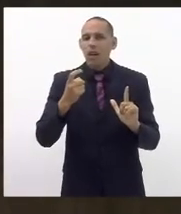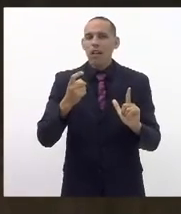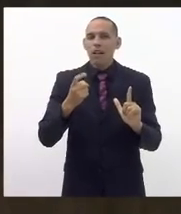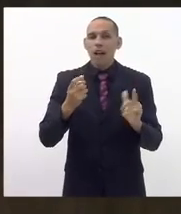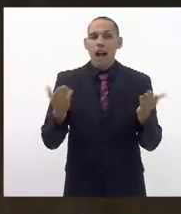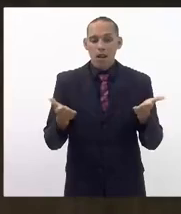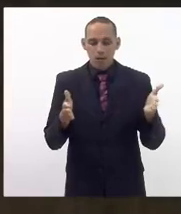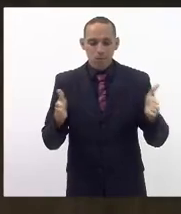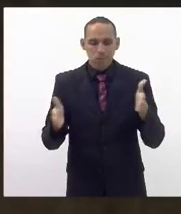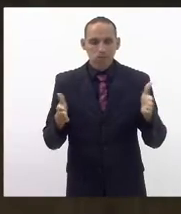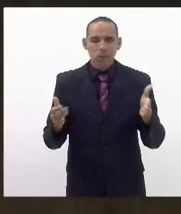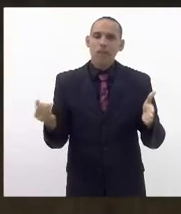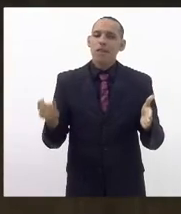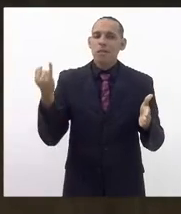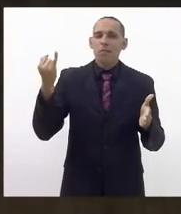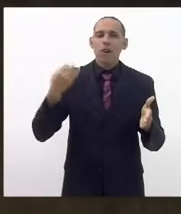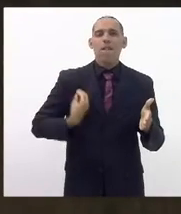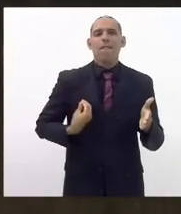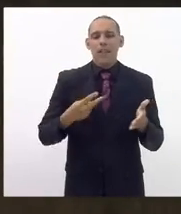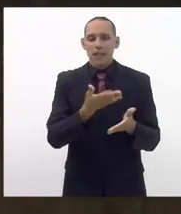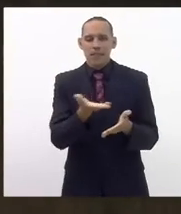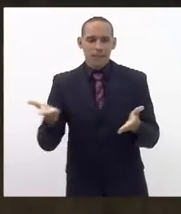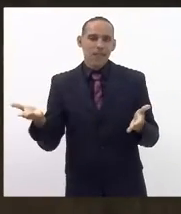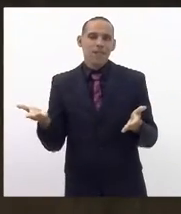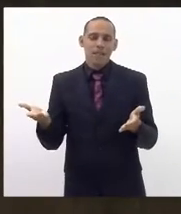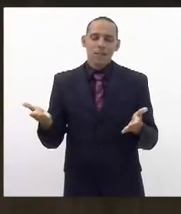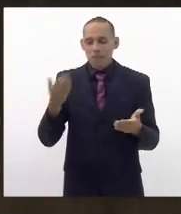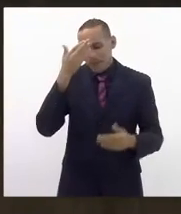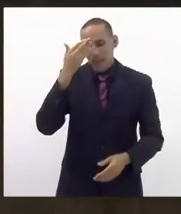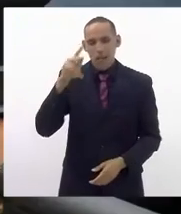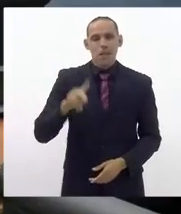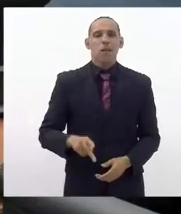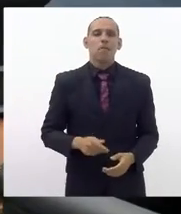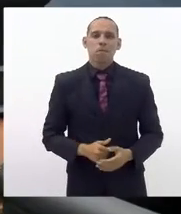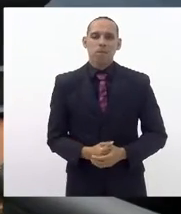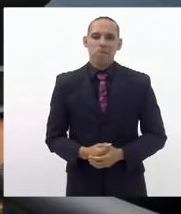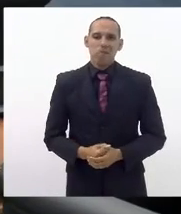momento tão crucial de suas vidas. Obrigada, senhora presidenta.